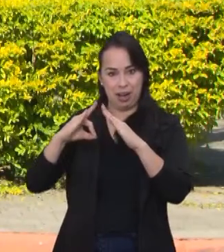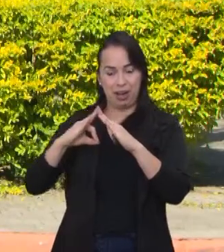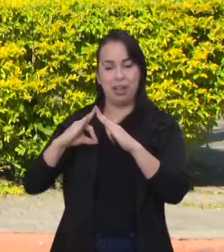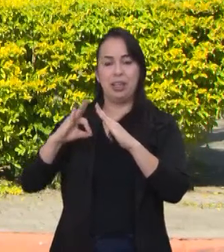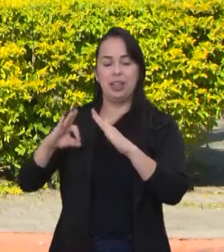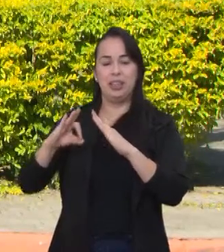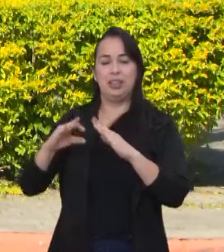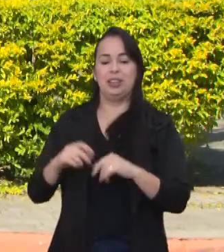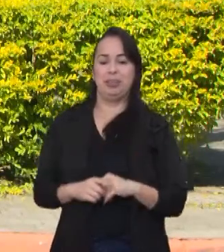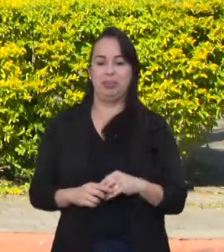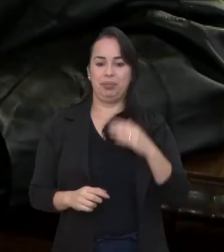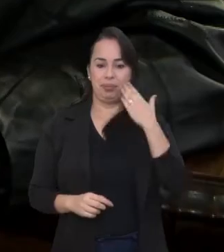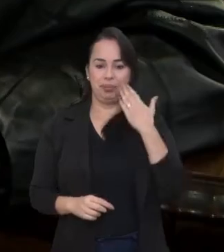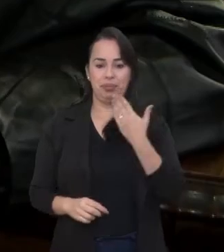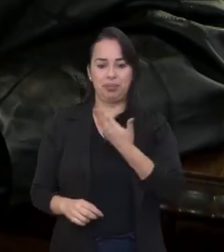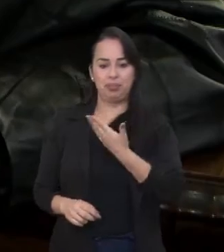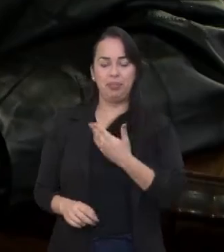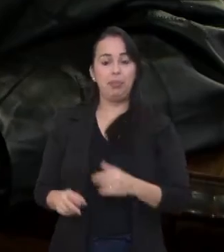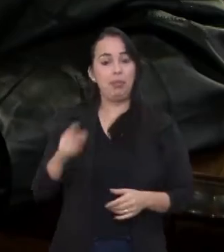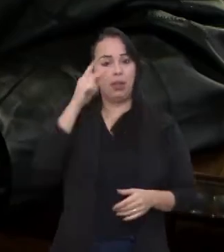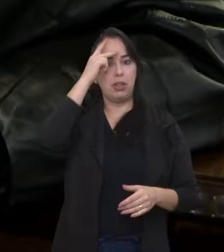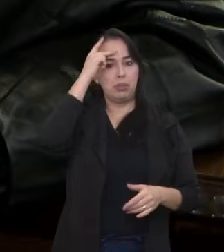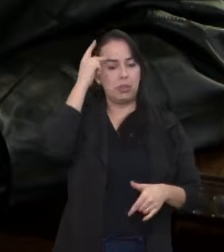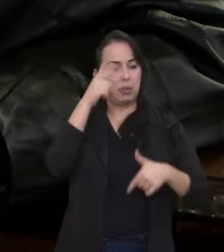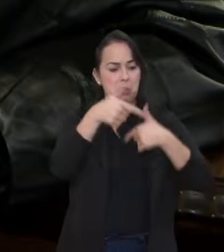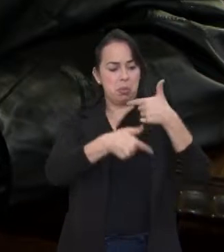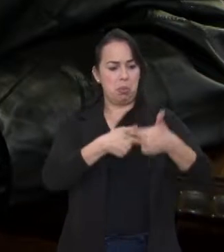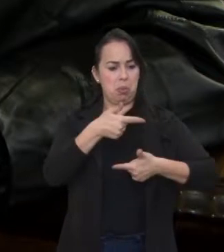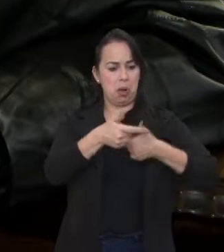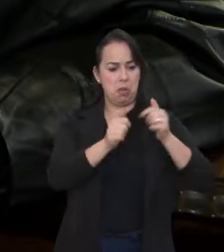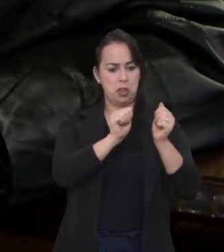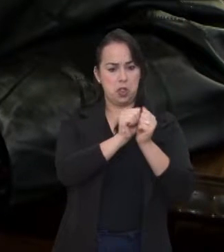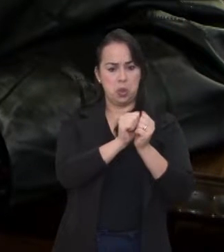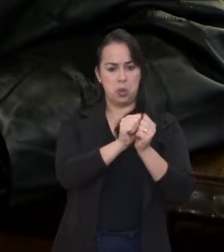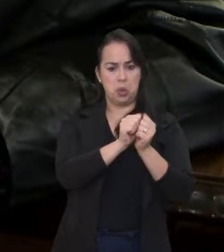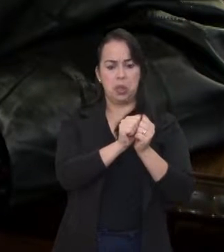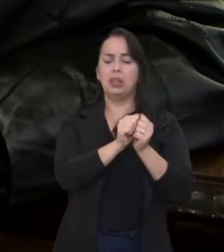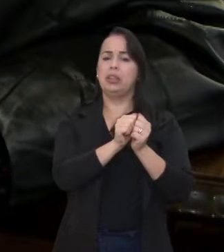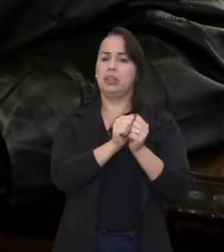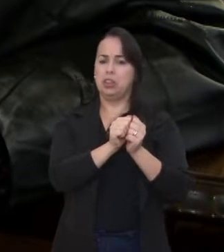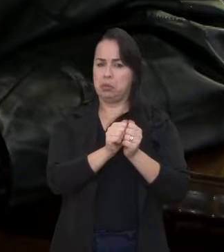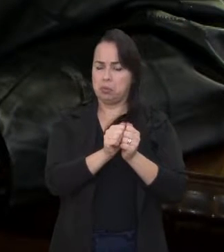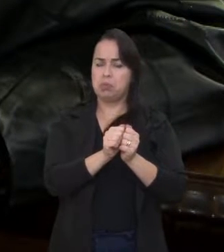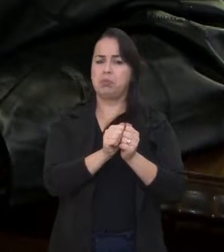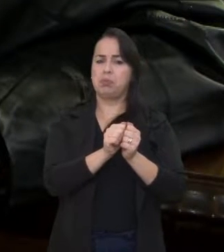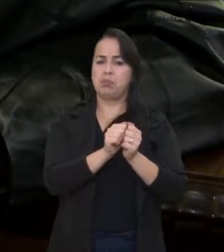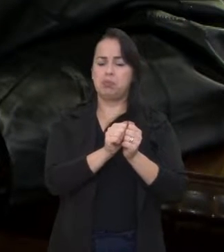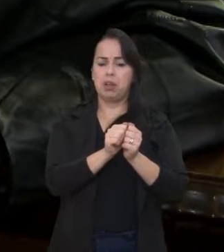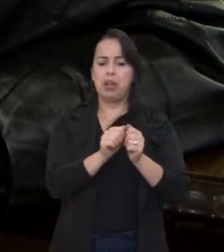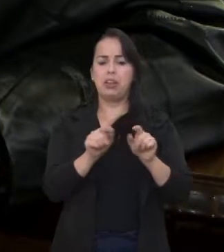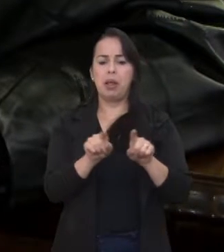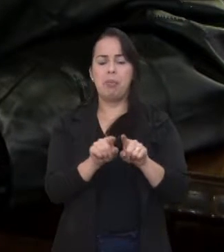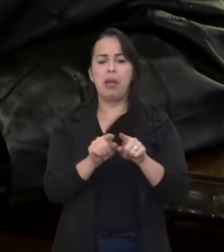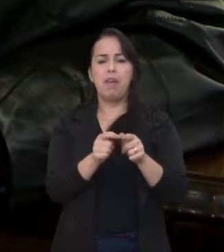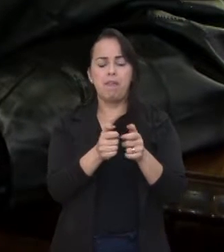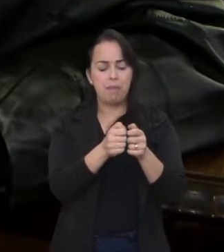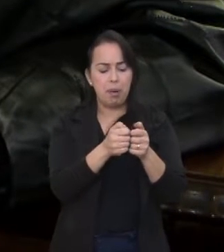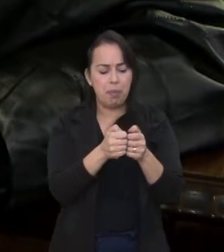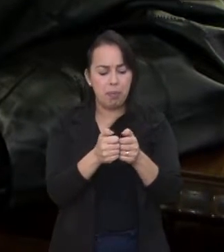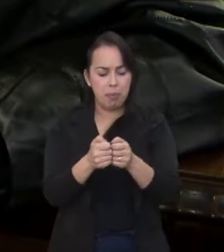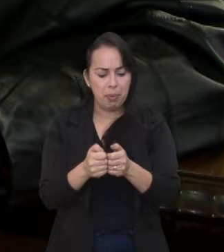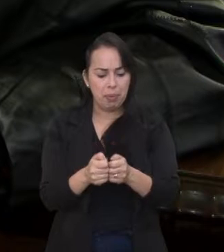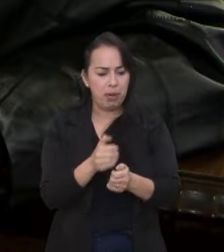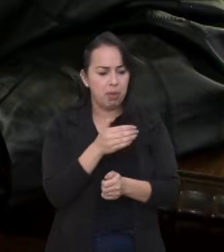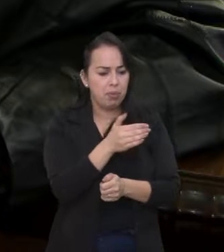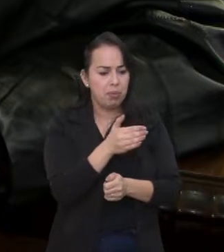moradores daquela época. O pessoal todo trabalhava junto e se fazia o quê? Se fazia o terço na casa de